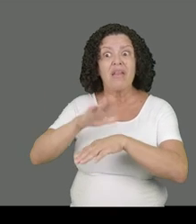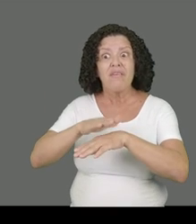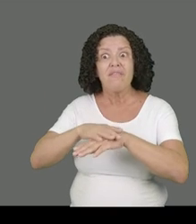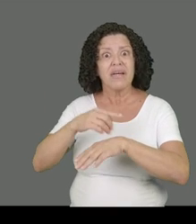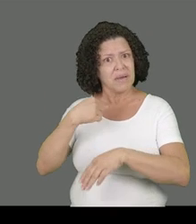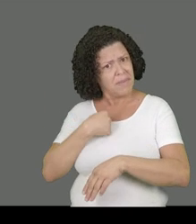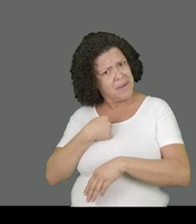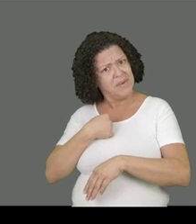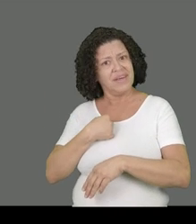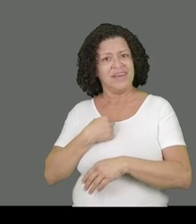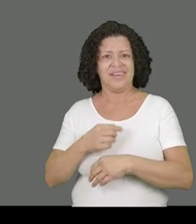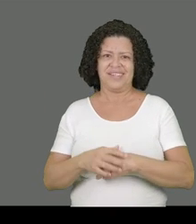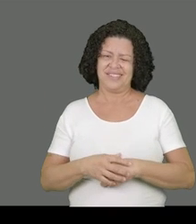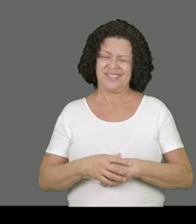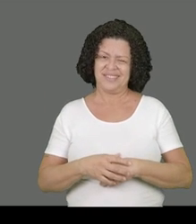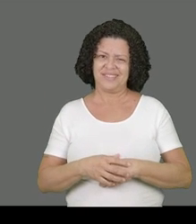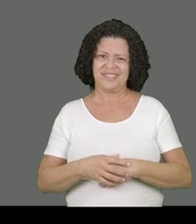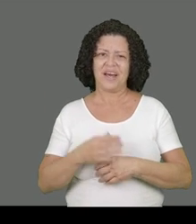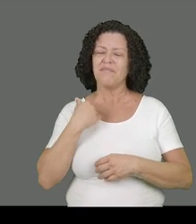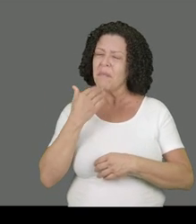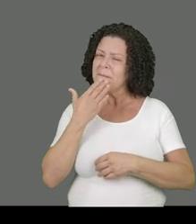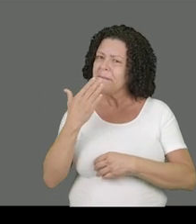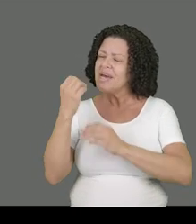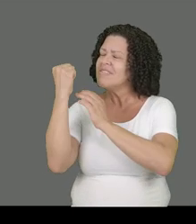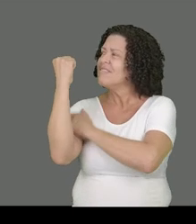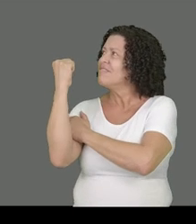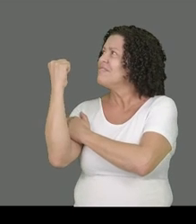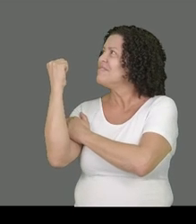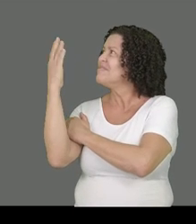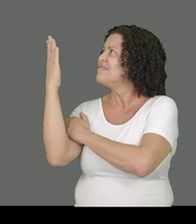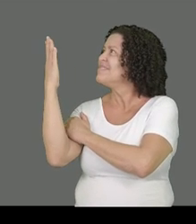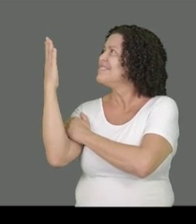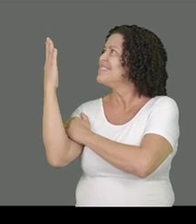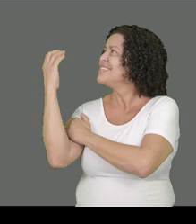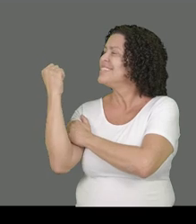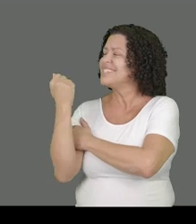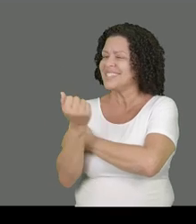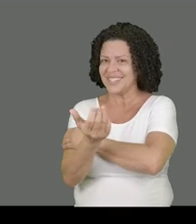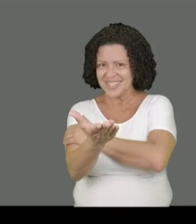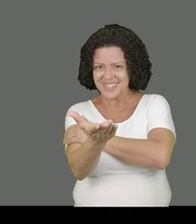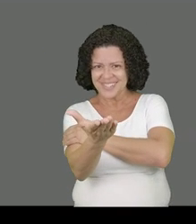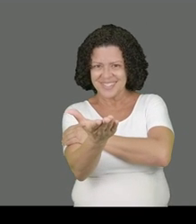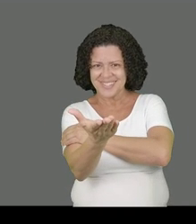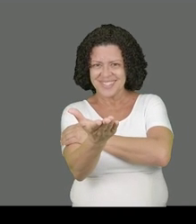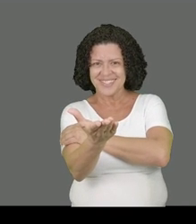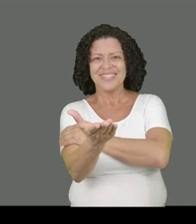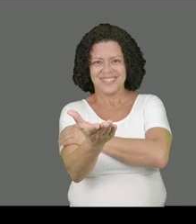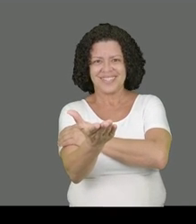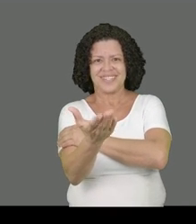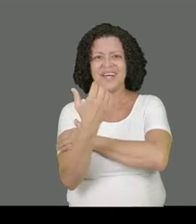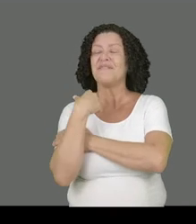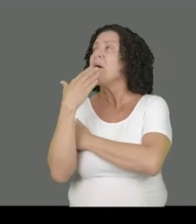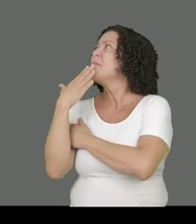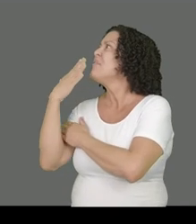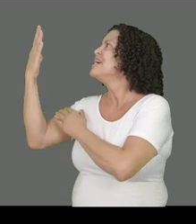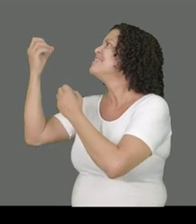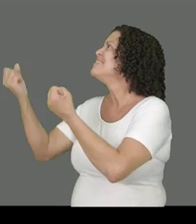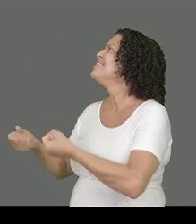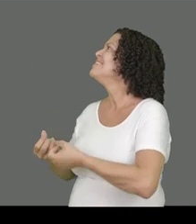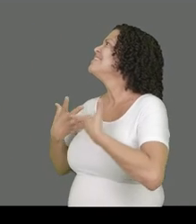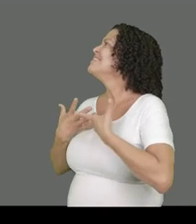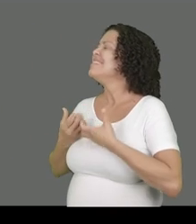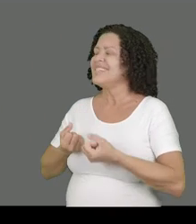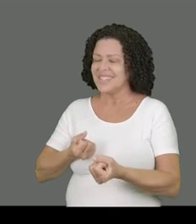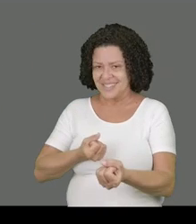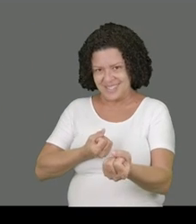esperar que o outro faça isso por nós. Vamos sim pedir forças ao mais alto e o mais alto vai nos fortalecer.